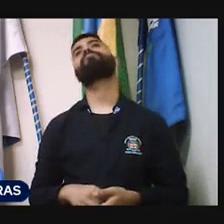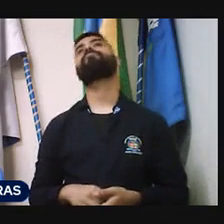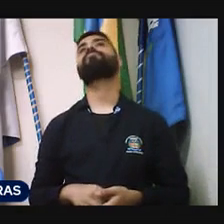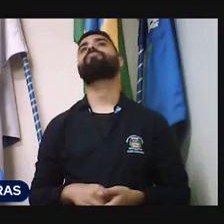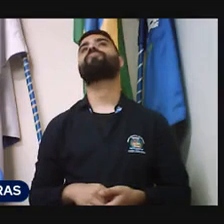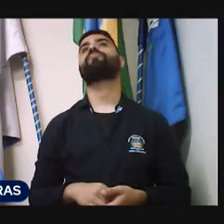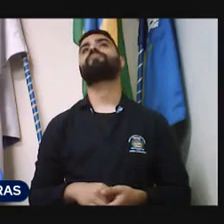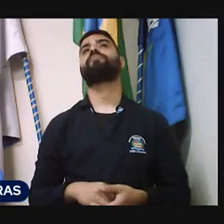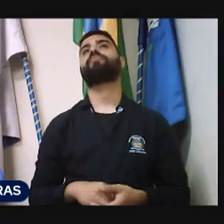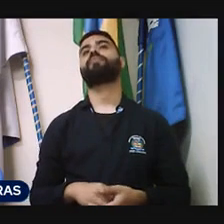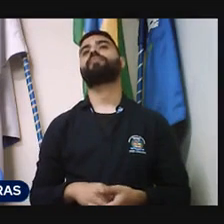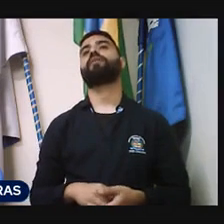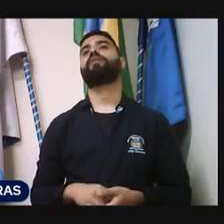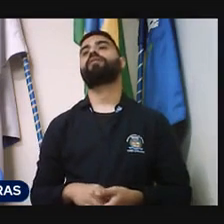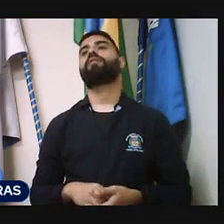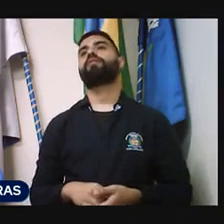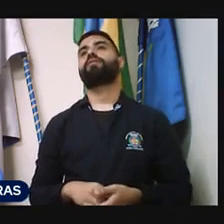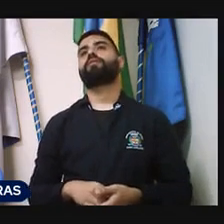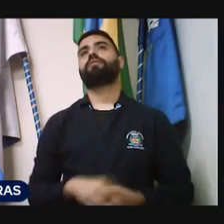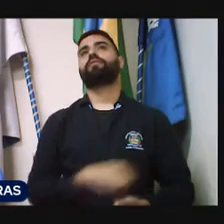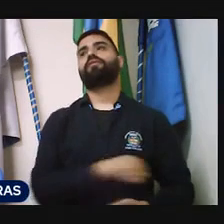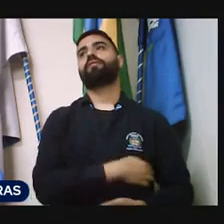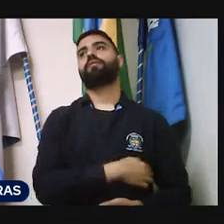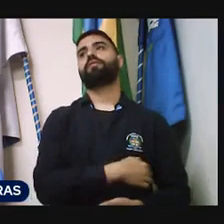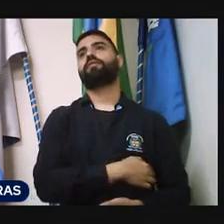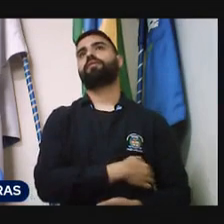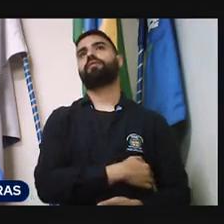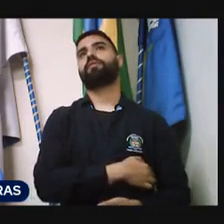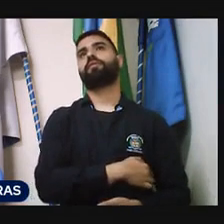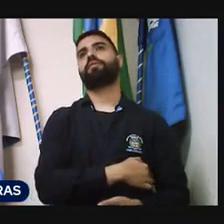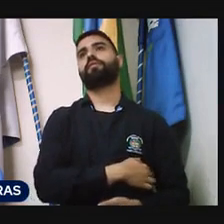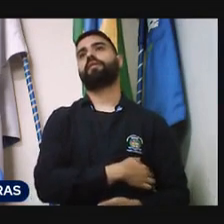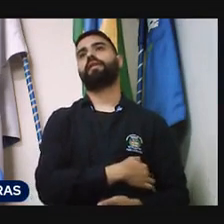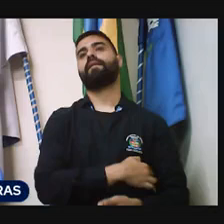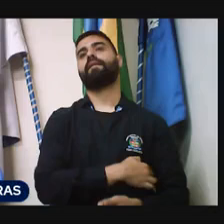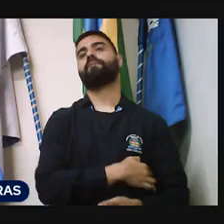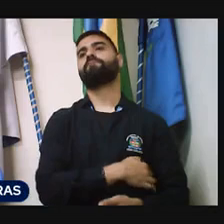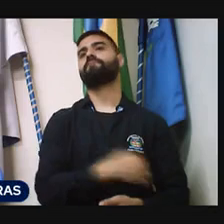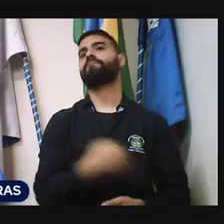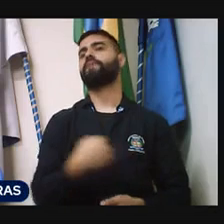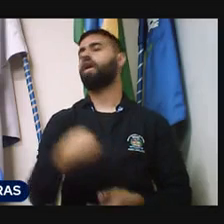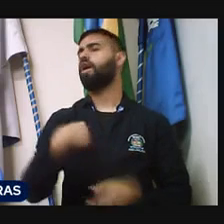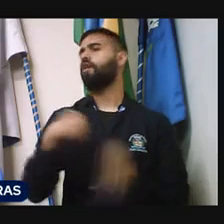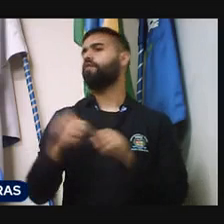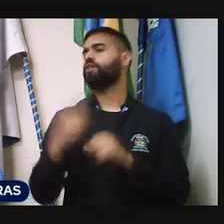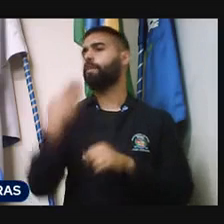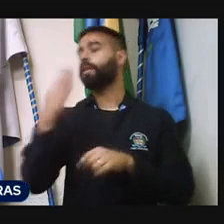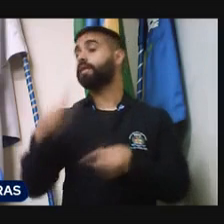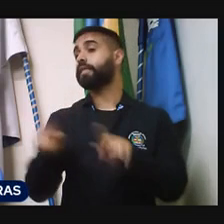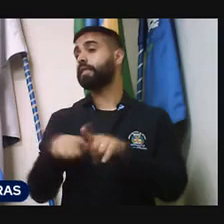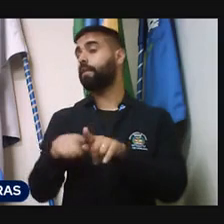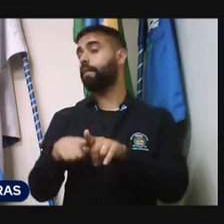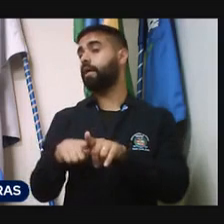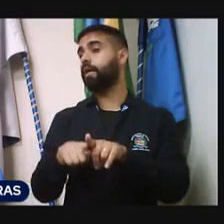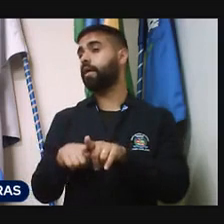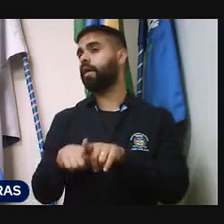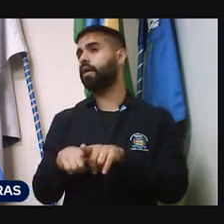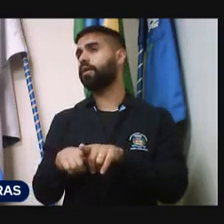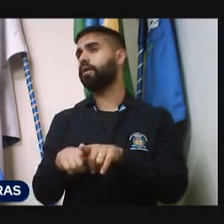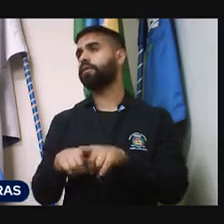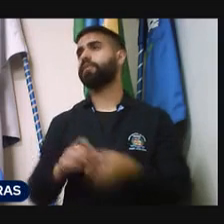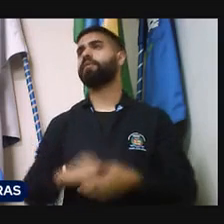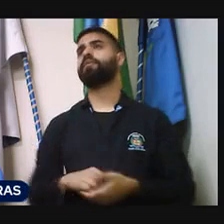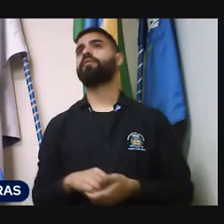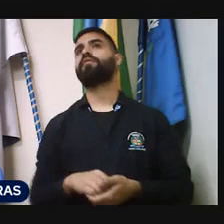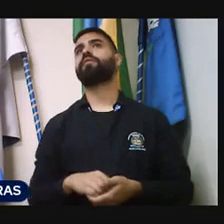rápida de aqui do do requerimento que fiz e dando ênfase de forma